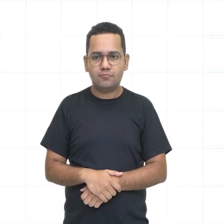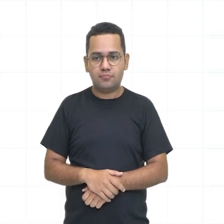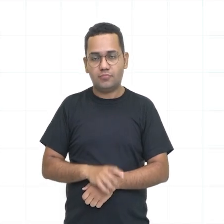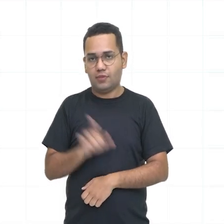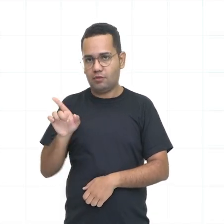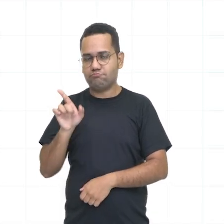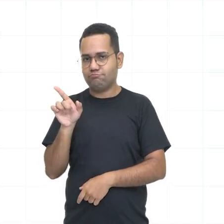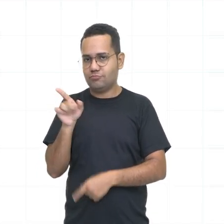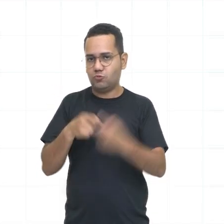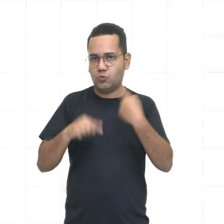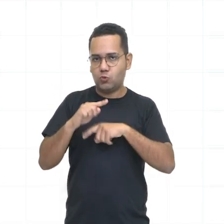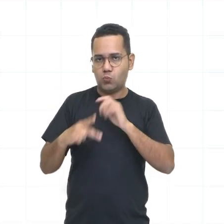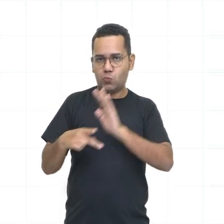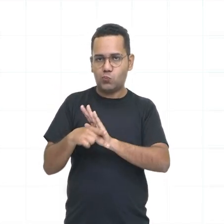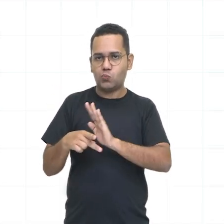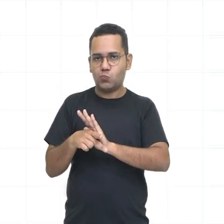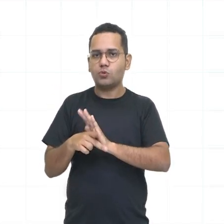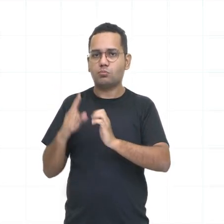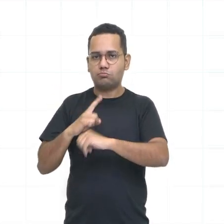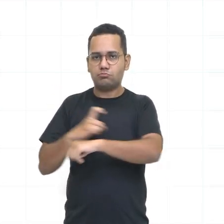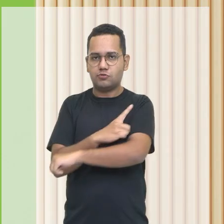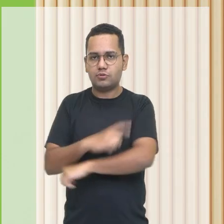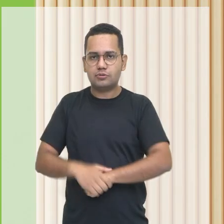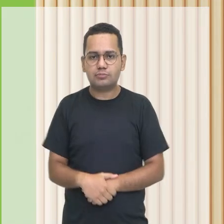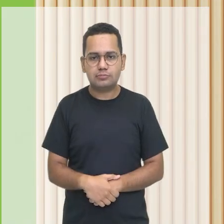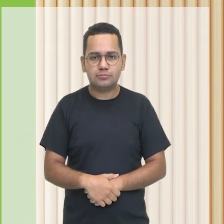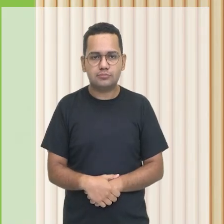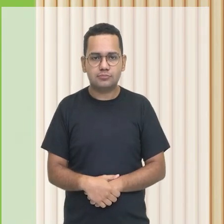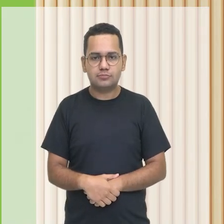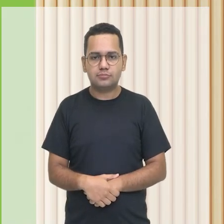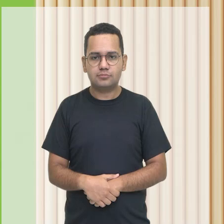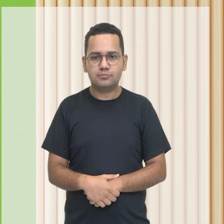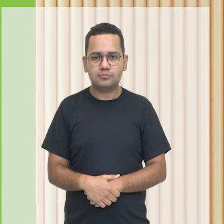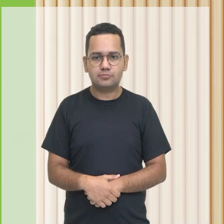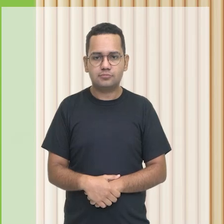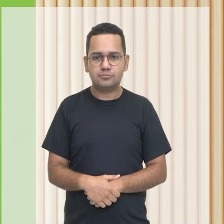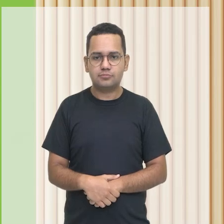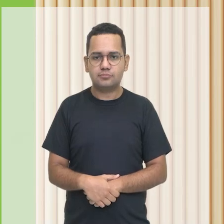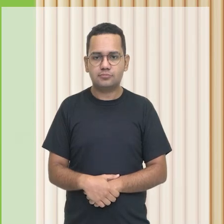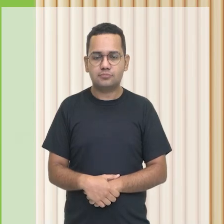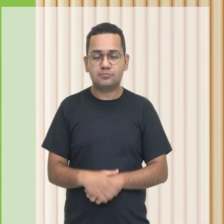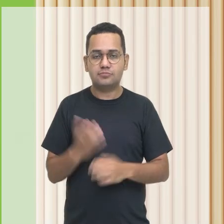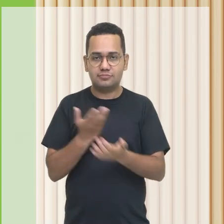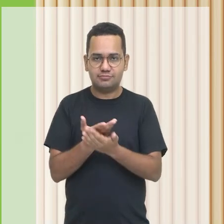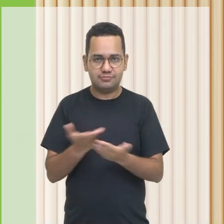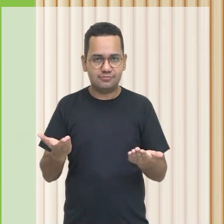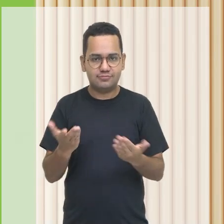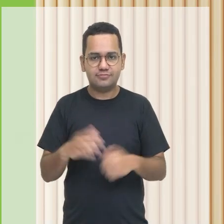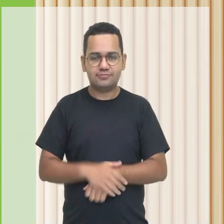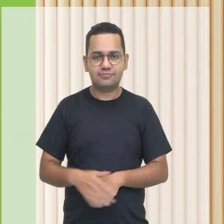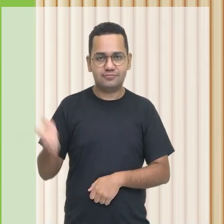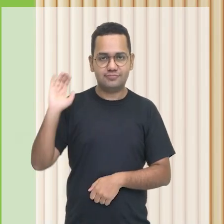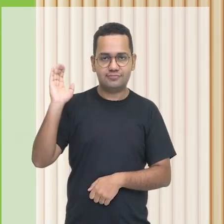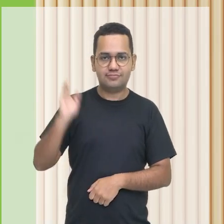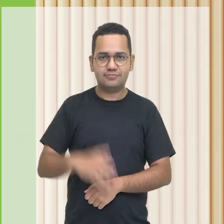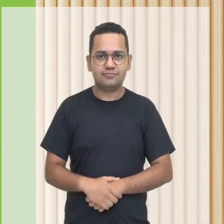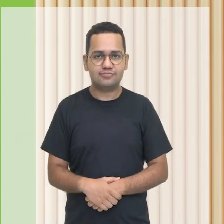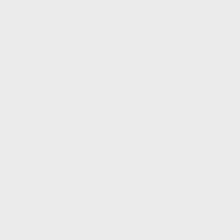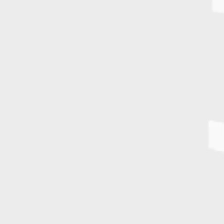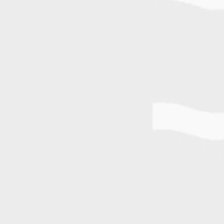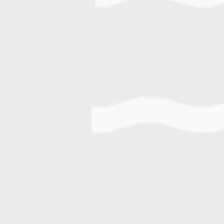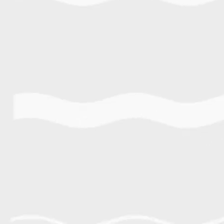a evolução humana. Certo? Muito bem, essa foi a nossa aula e até a próxima.